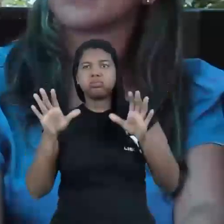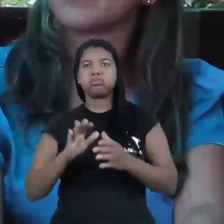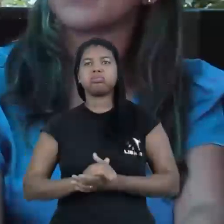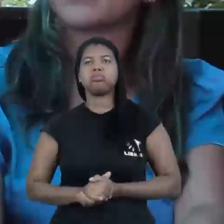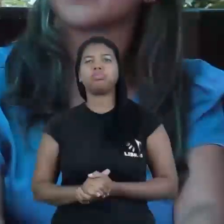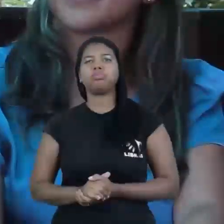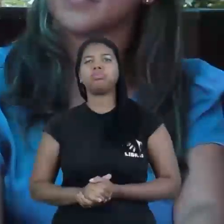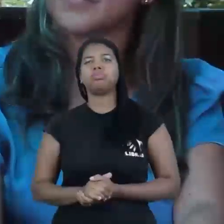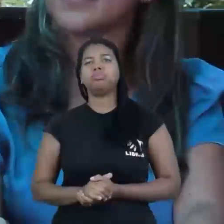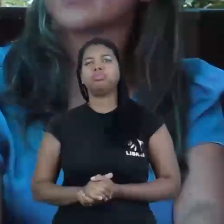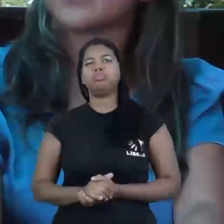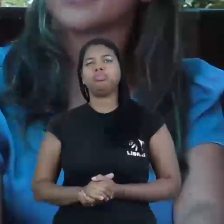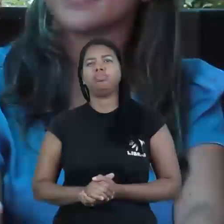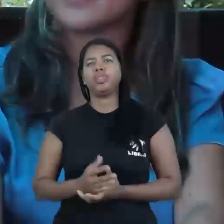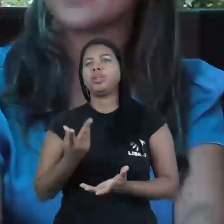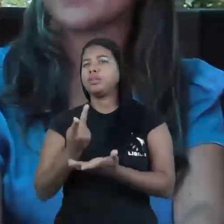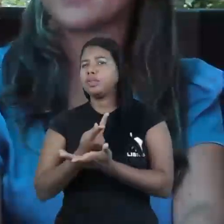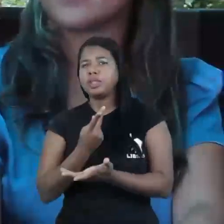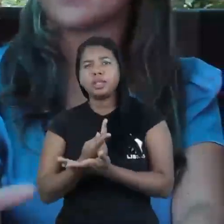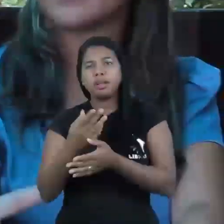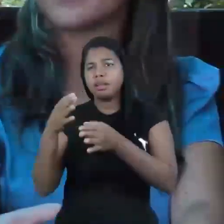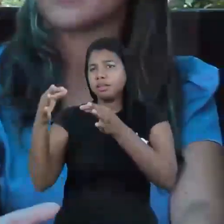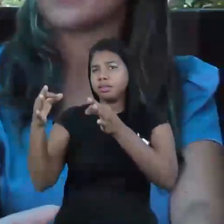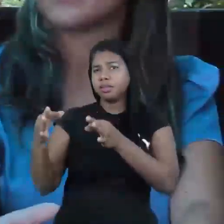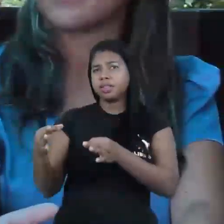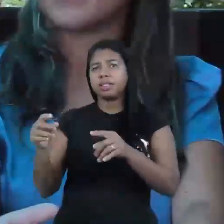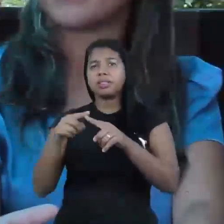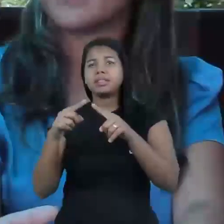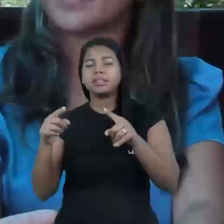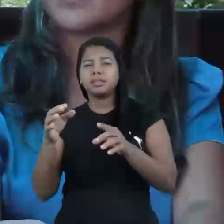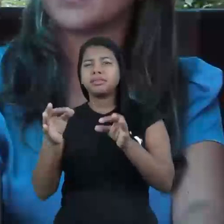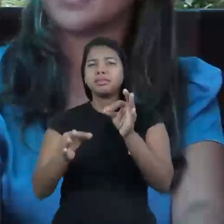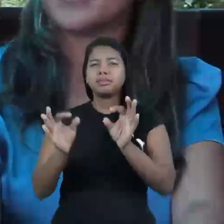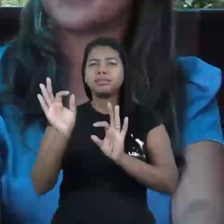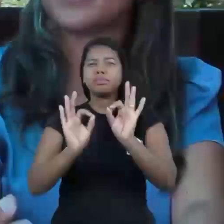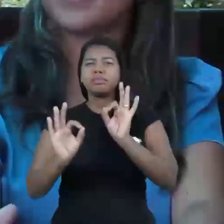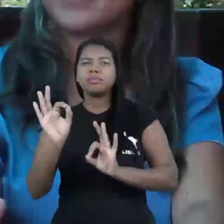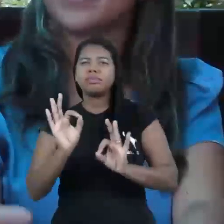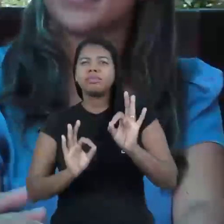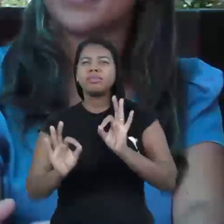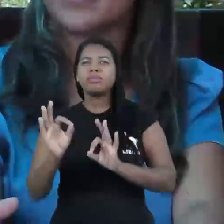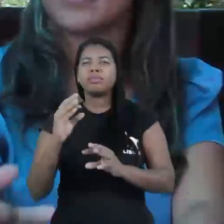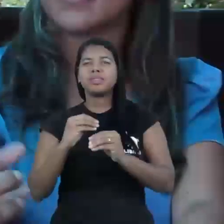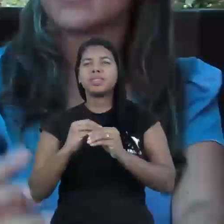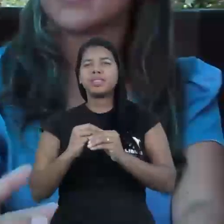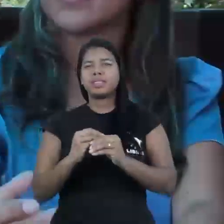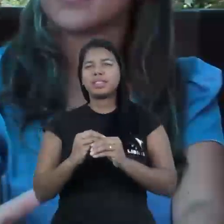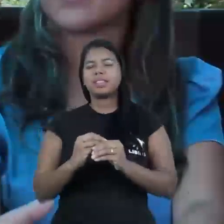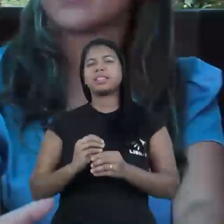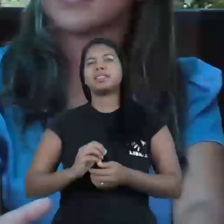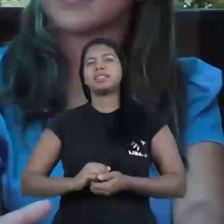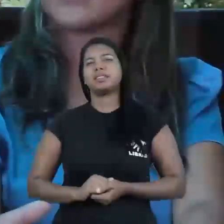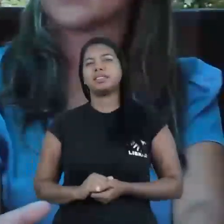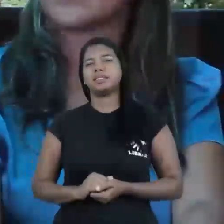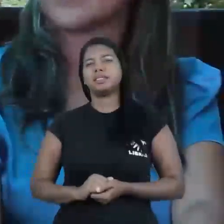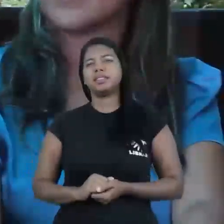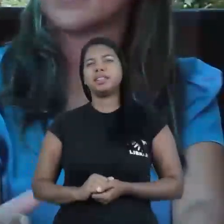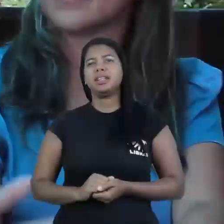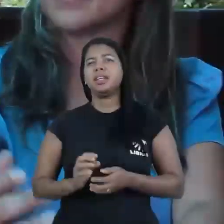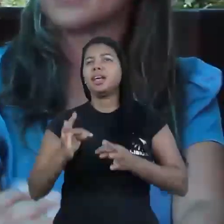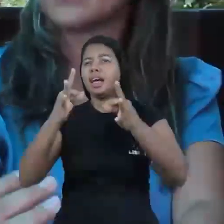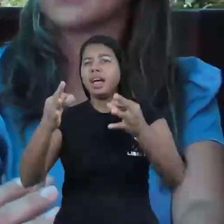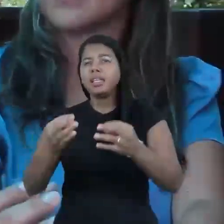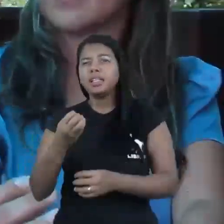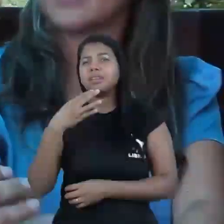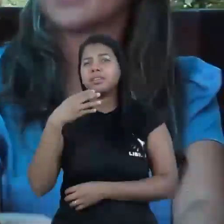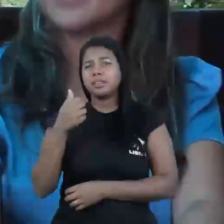começo você erra, você acerta, mas você ajusta. Quanto mais você vai errando, você vai ajustando e tudo vai funcionando. O